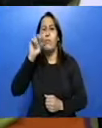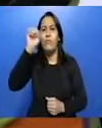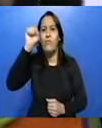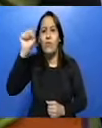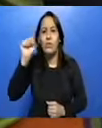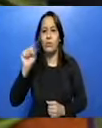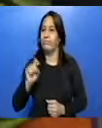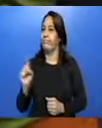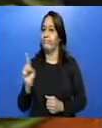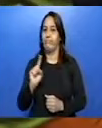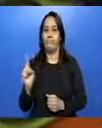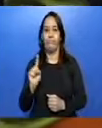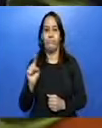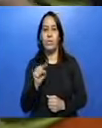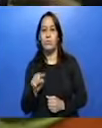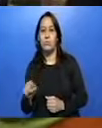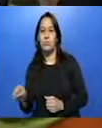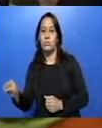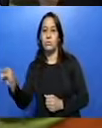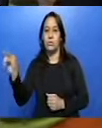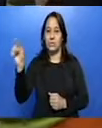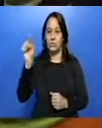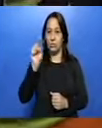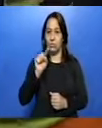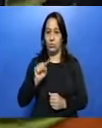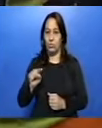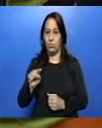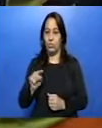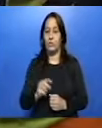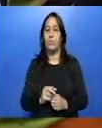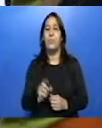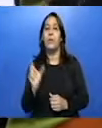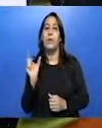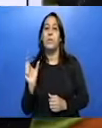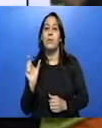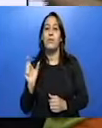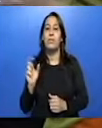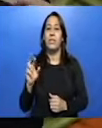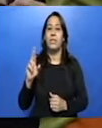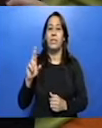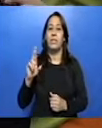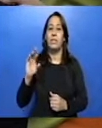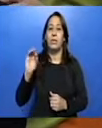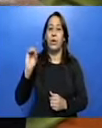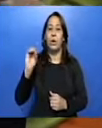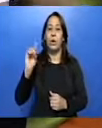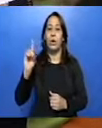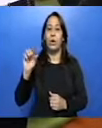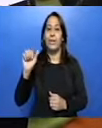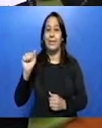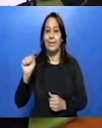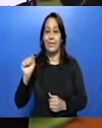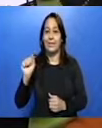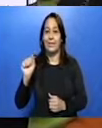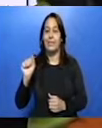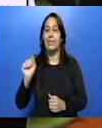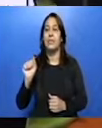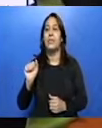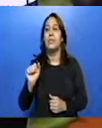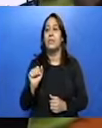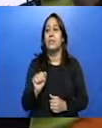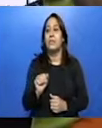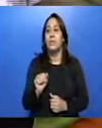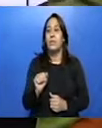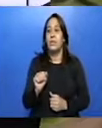não vamos circular. Roda, também. E rua, fundo da